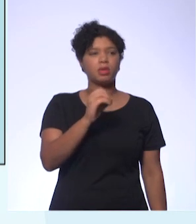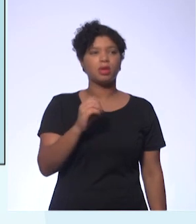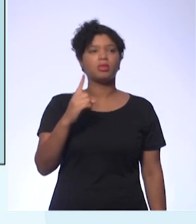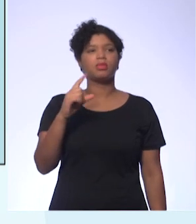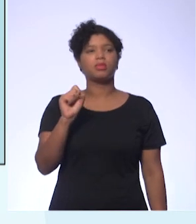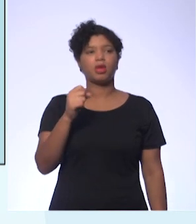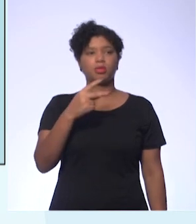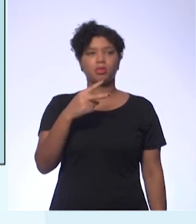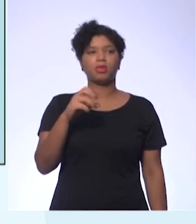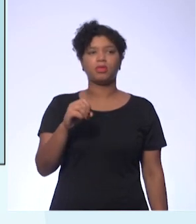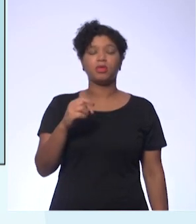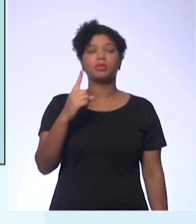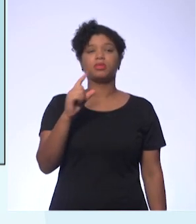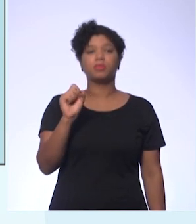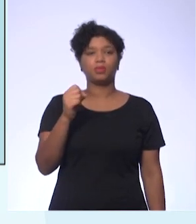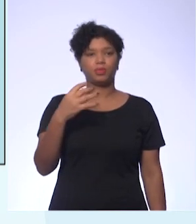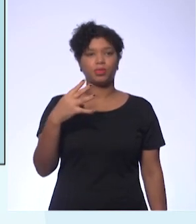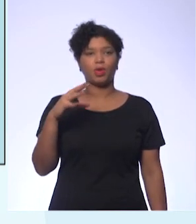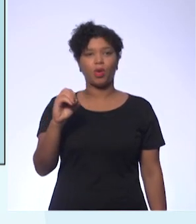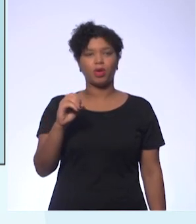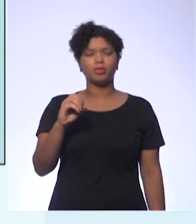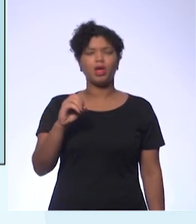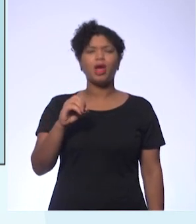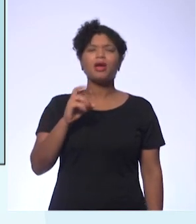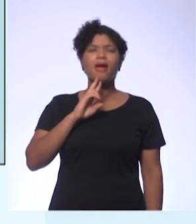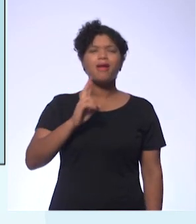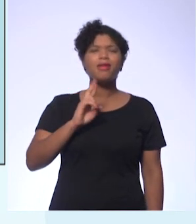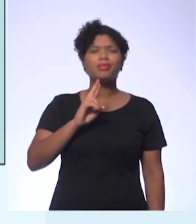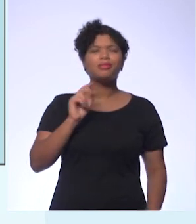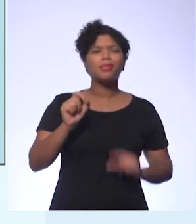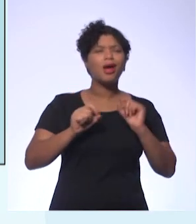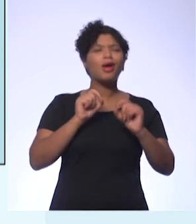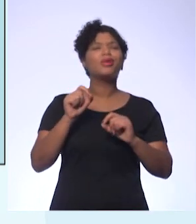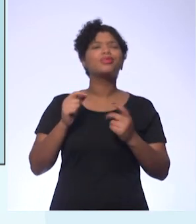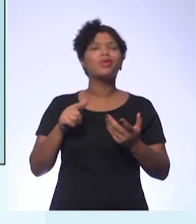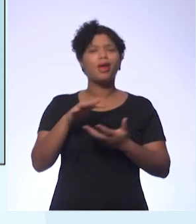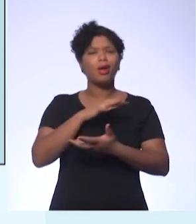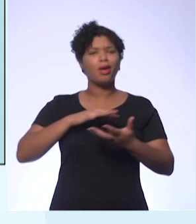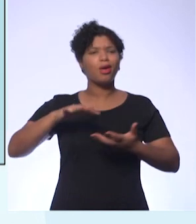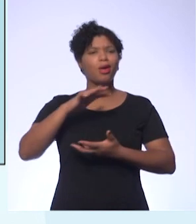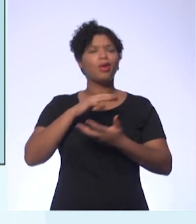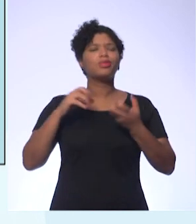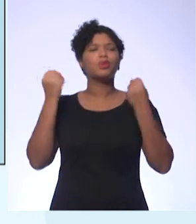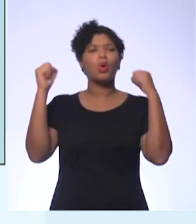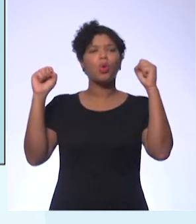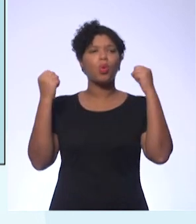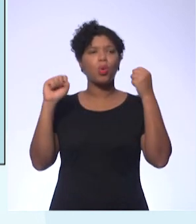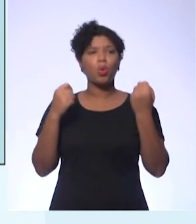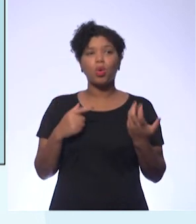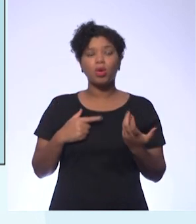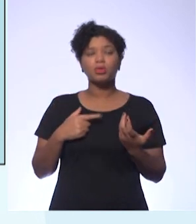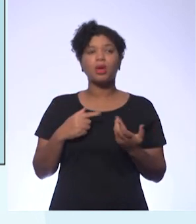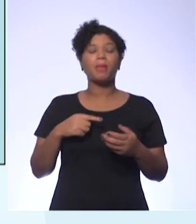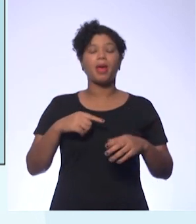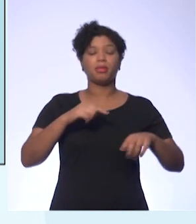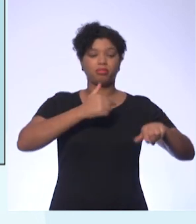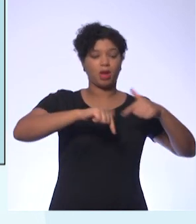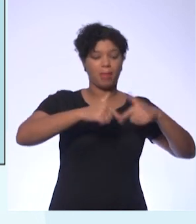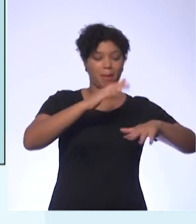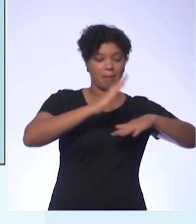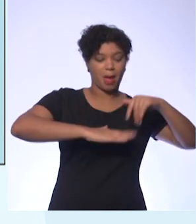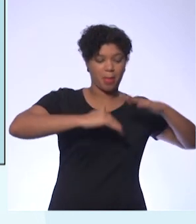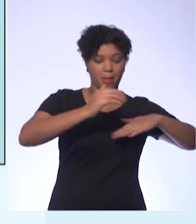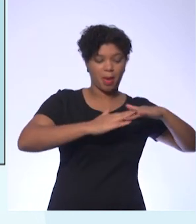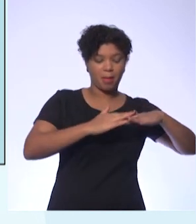1840. Resultado, né? Quais são as implicações deste processo de revolução industrial? Substituição do trabalho humano